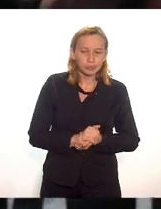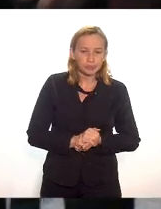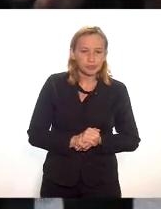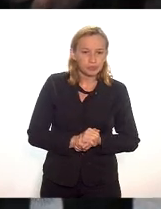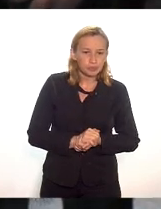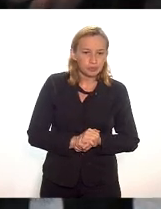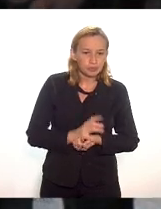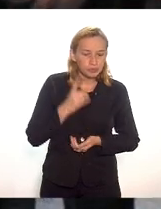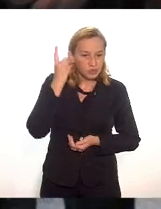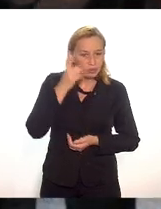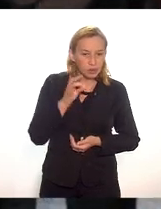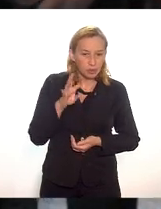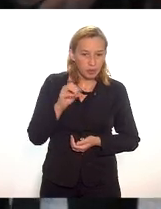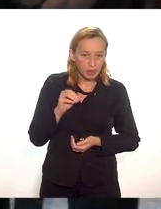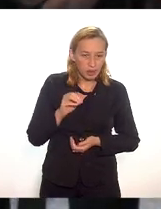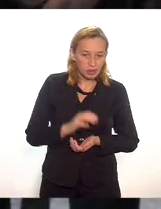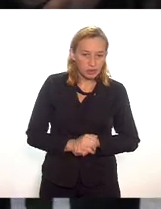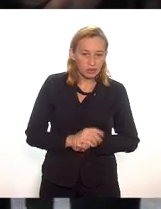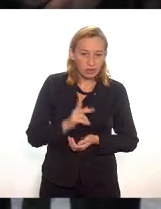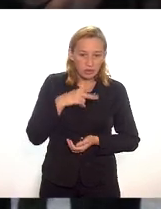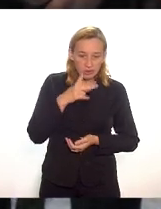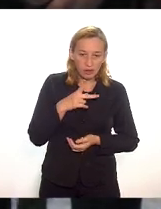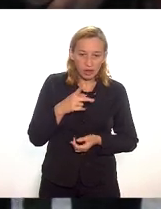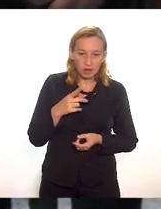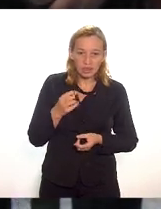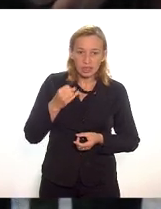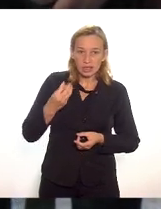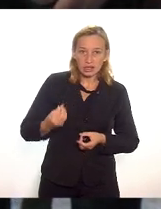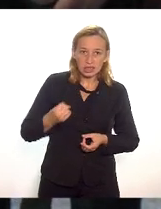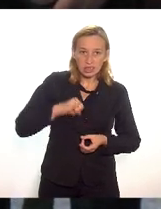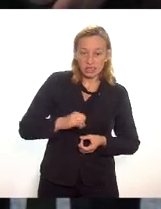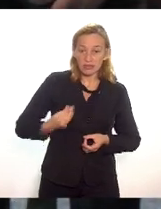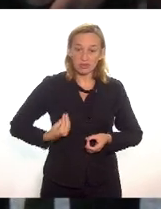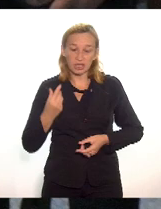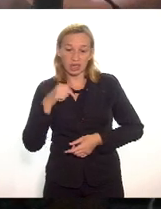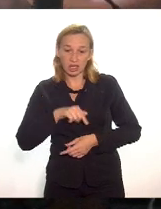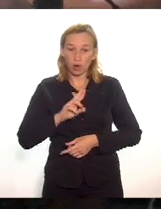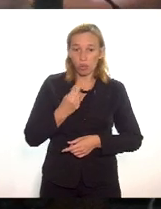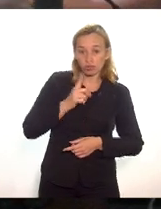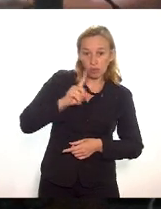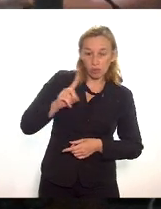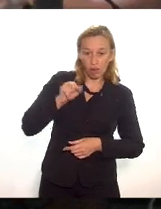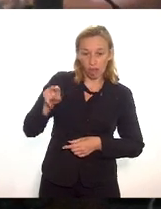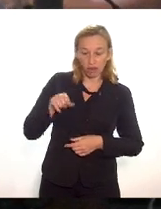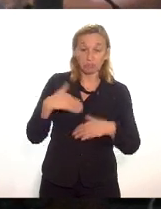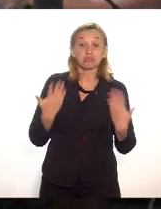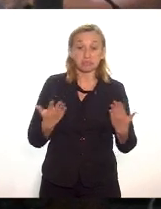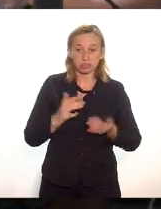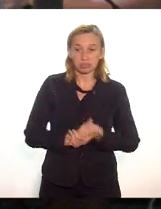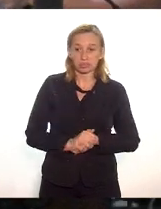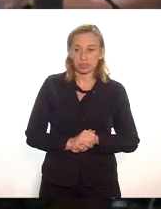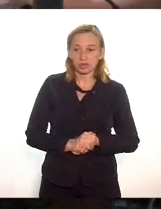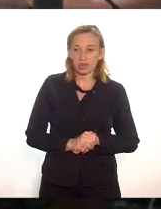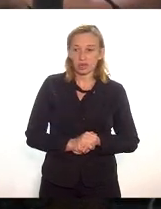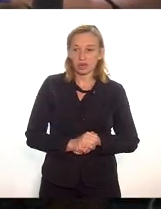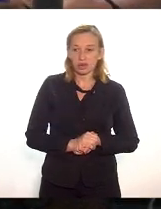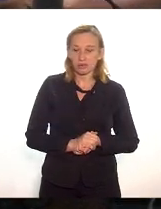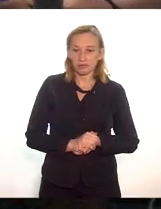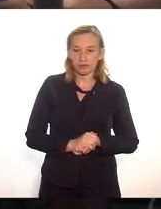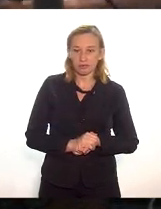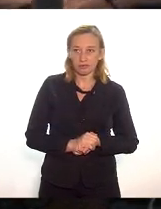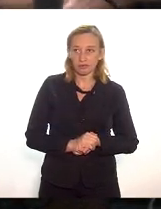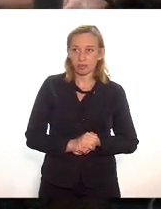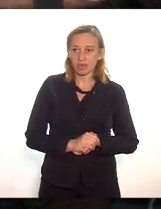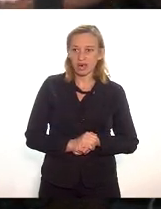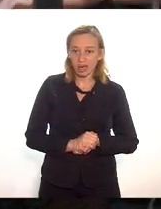o deputado Bebeto esclareça se ele está ou não no Brasil. Apenas isso. Esclareça se ele quiser. Se ele quiser, sim.